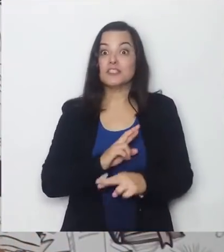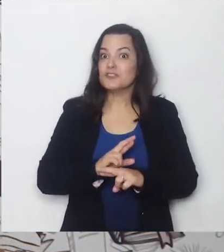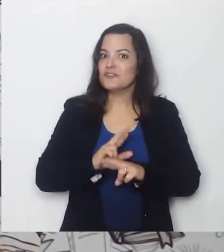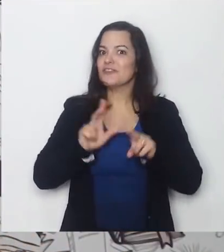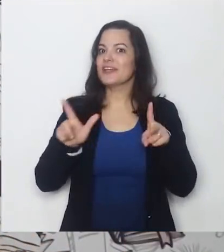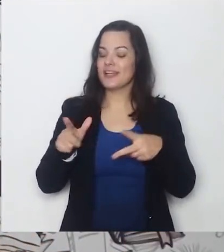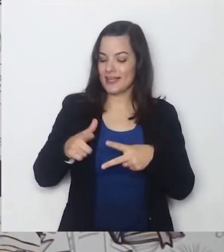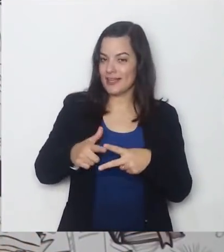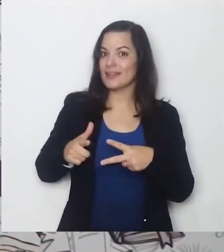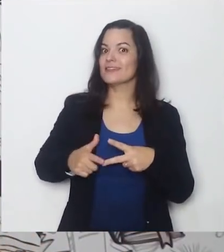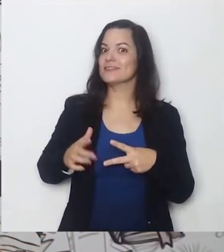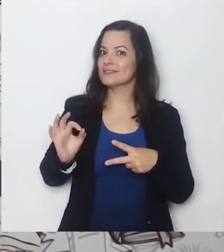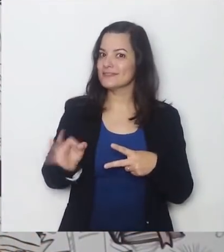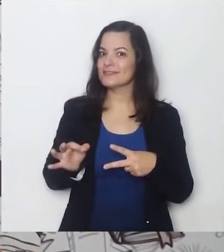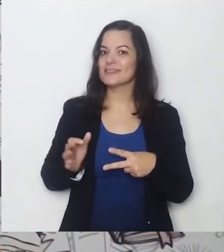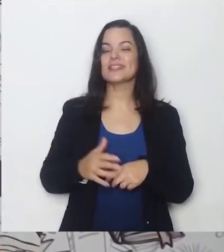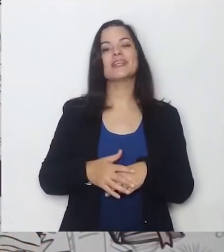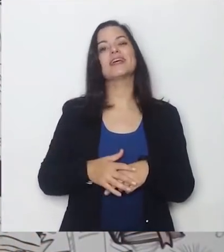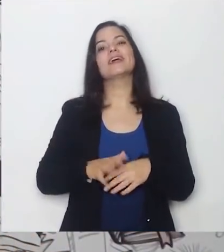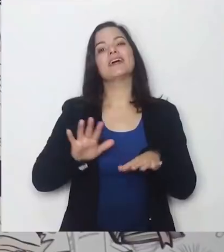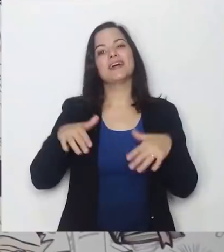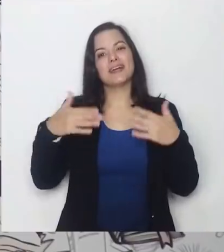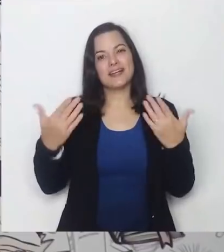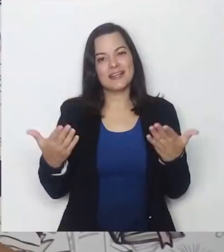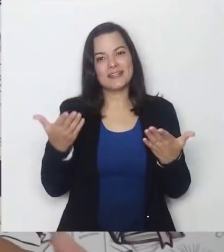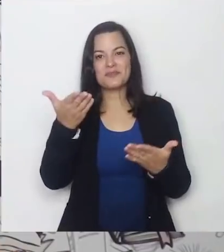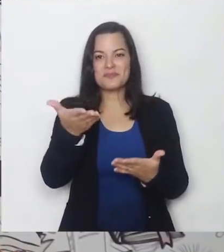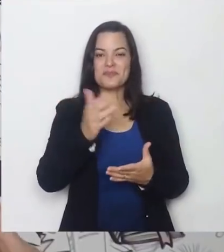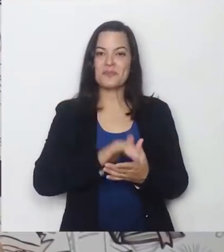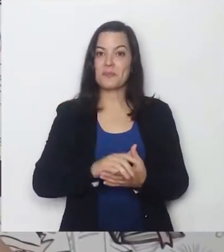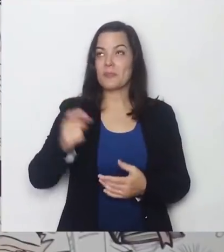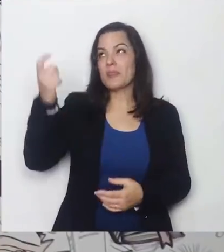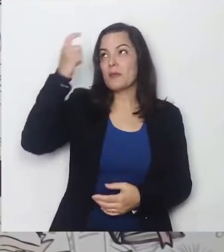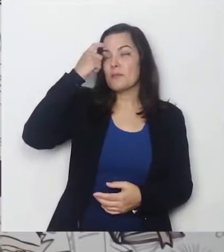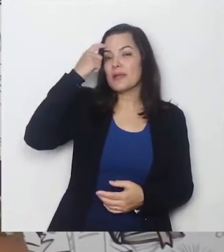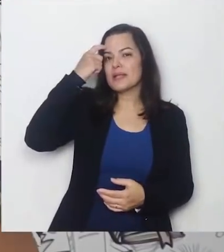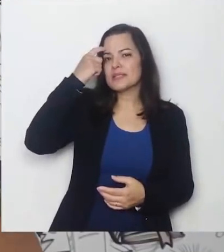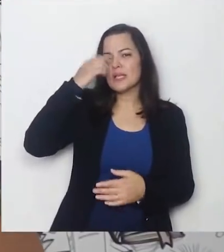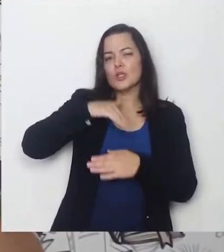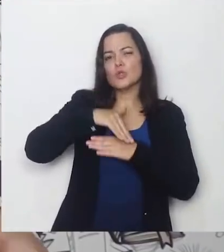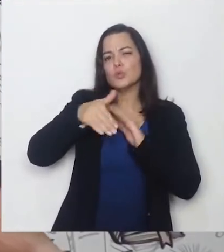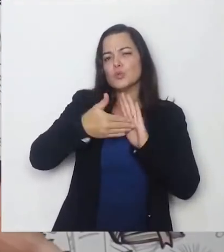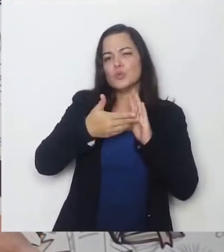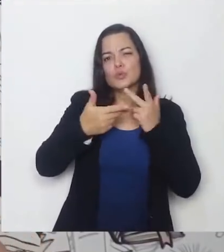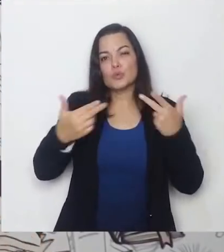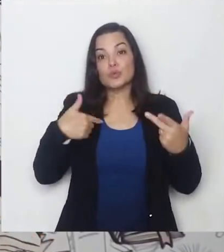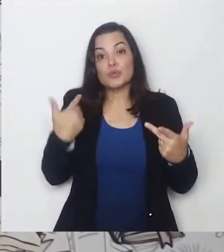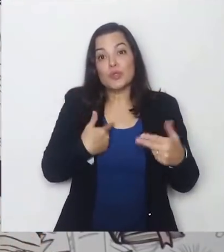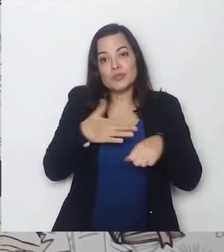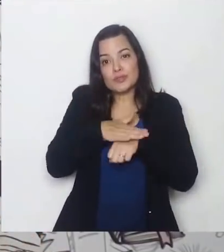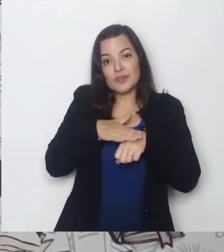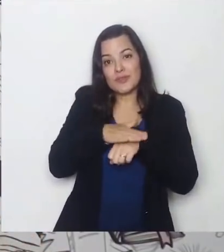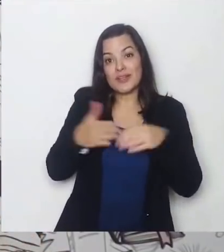distintas, bem diferentes, tá bom? E aí você vai pensar em tudo isso que